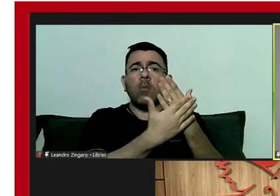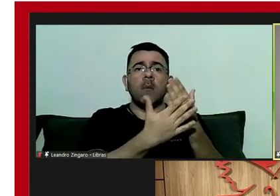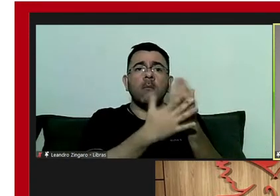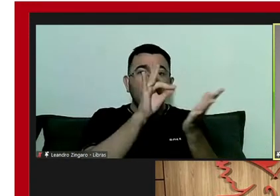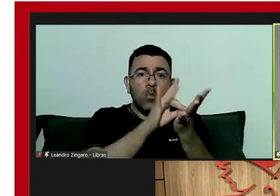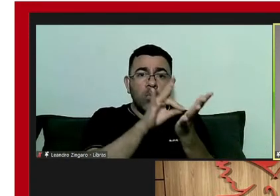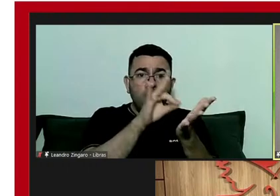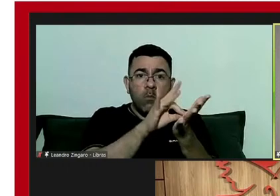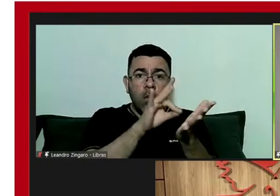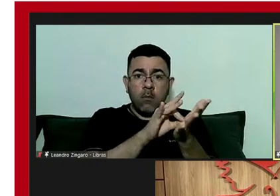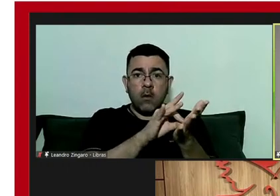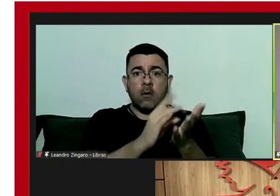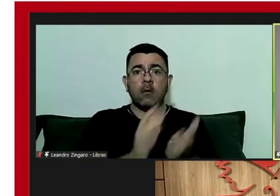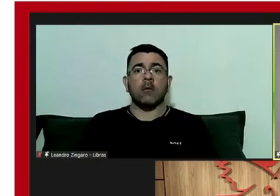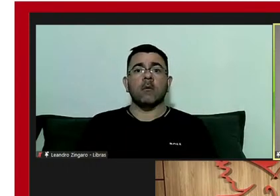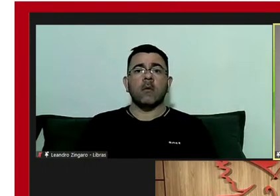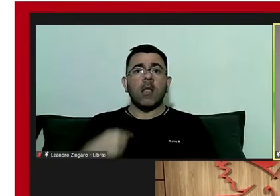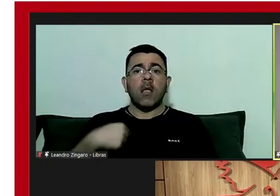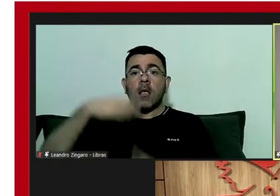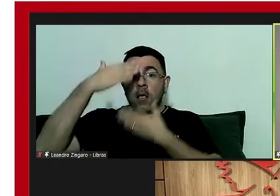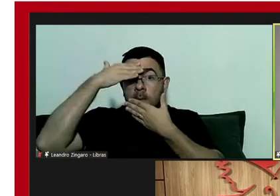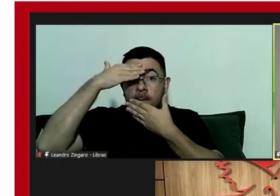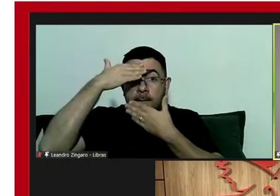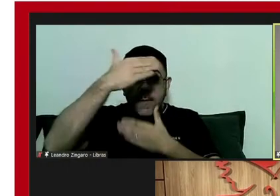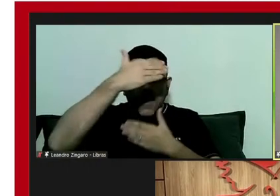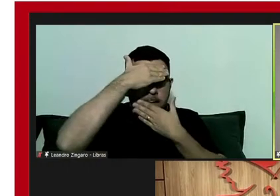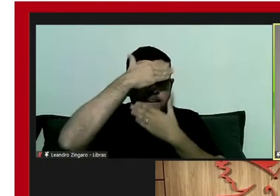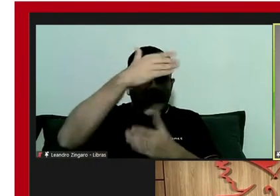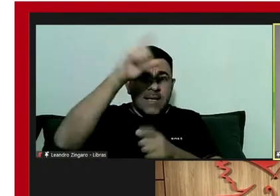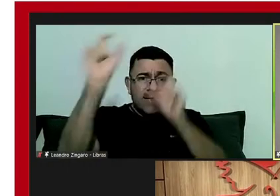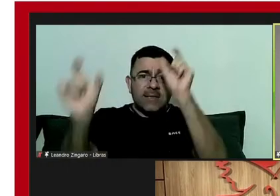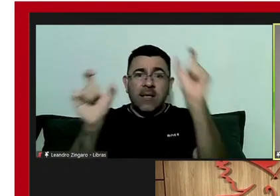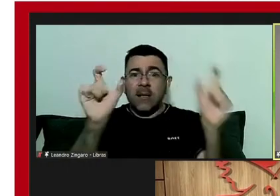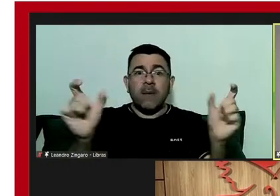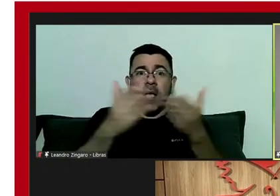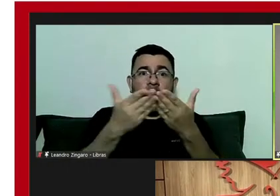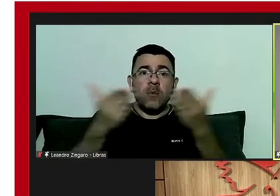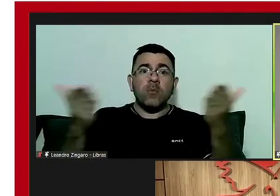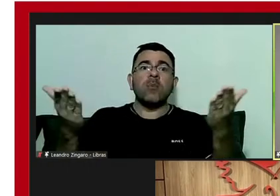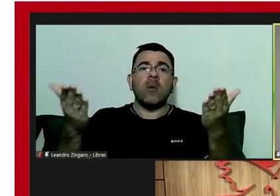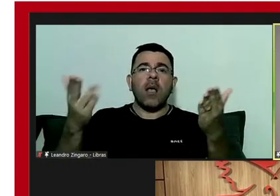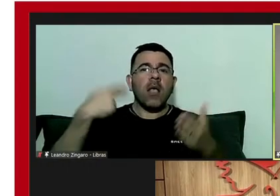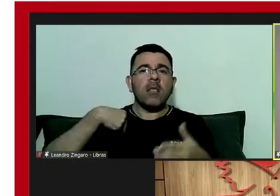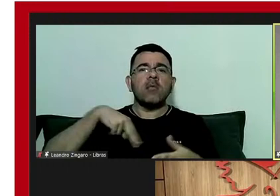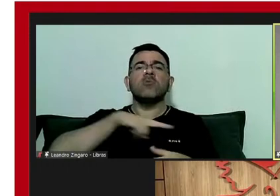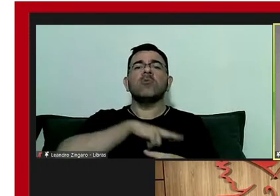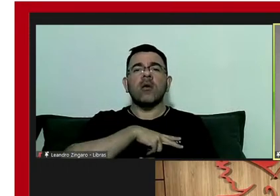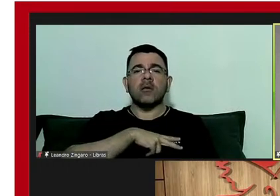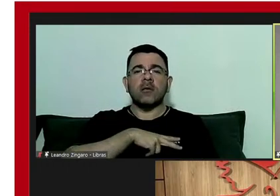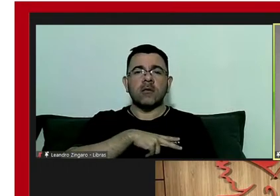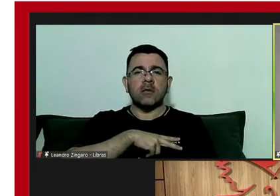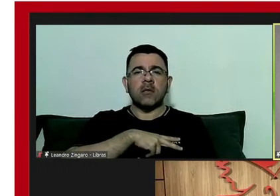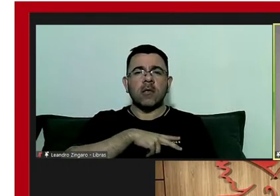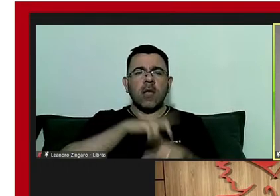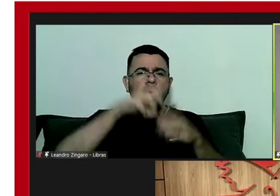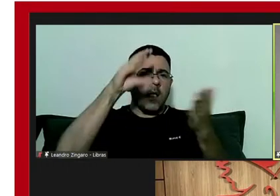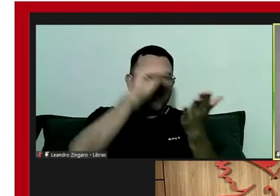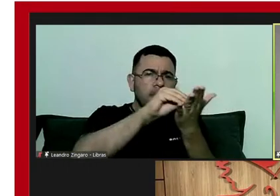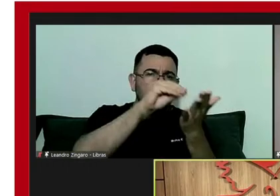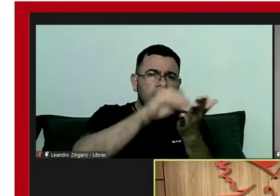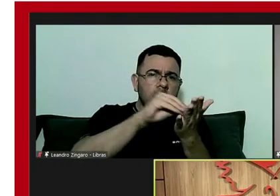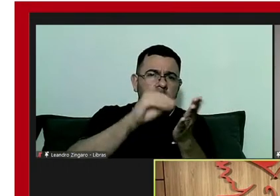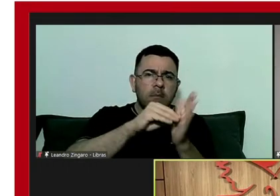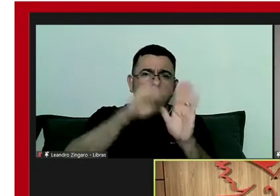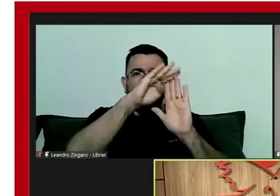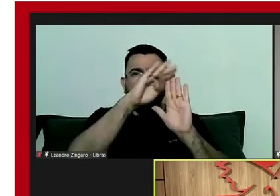Então é isso agradecer a vocês e e vamos sair com a tarefa Leonel de fazer esse repositório de boas práticas